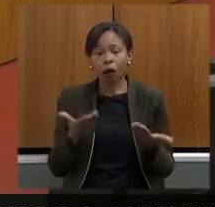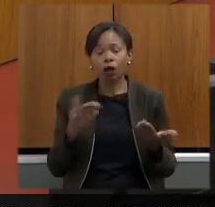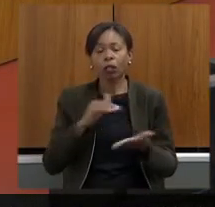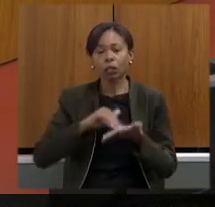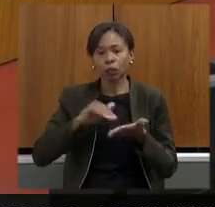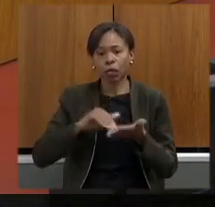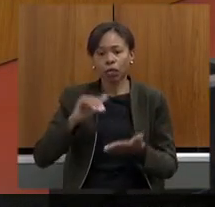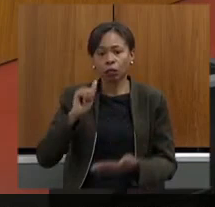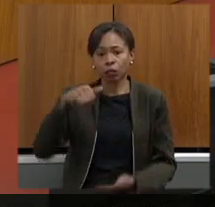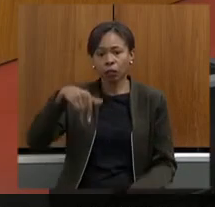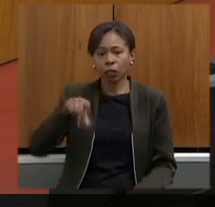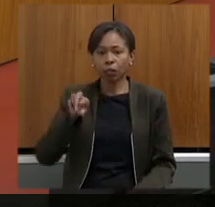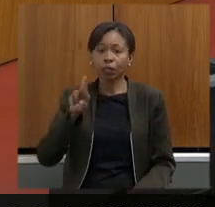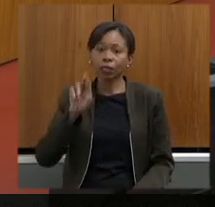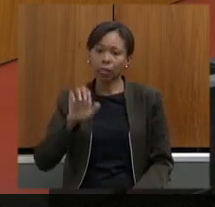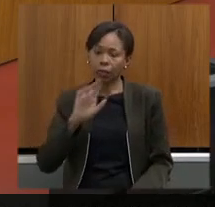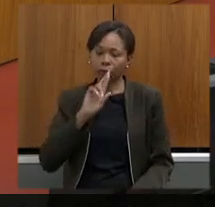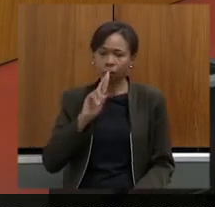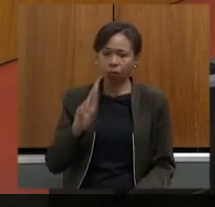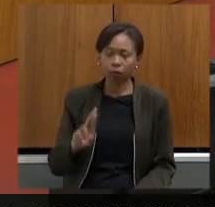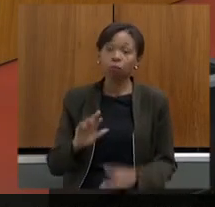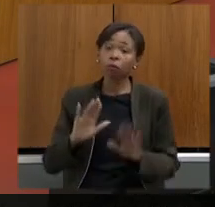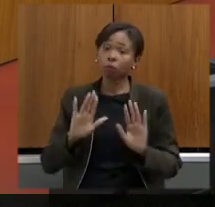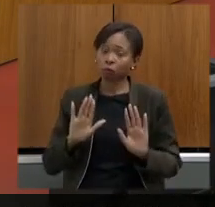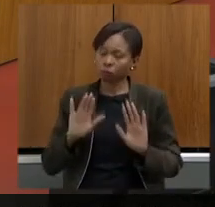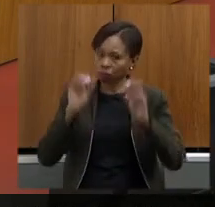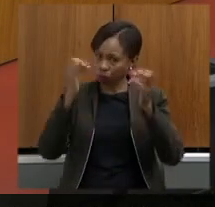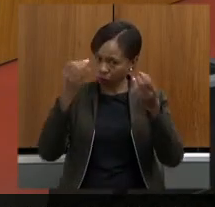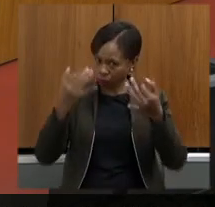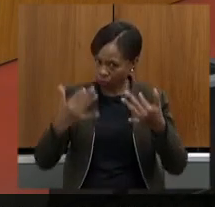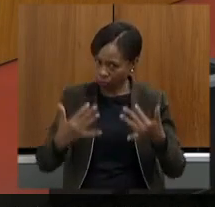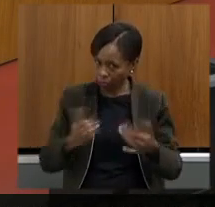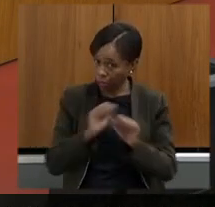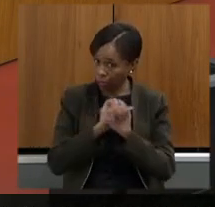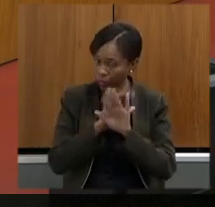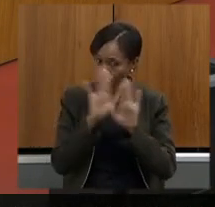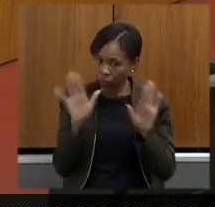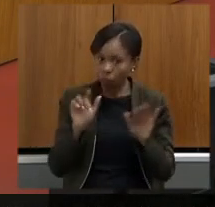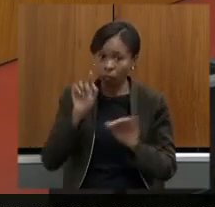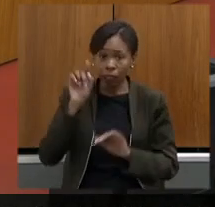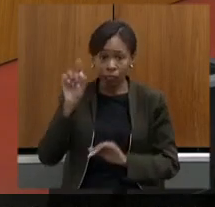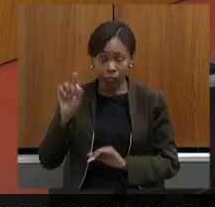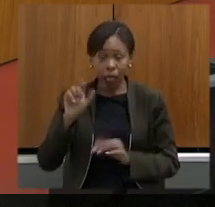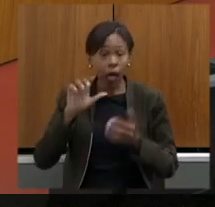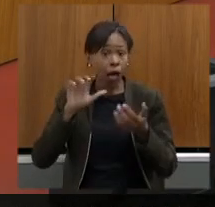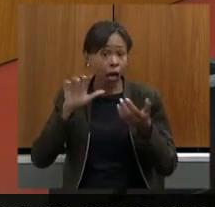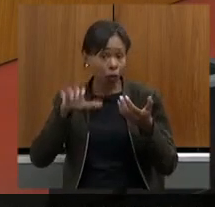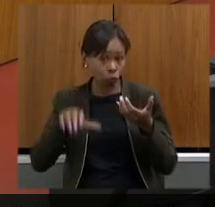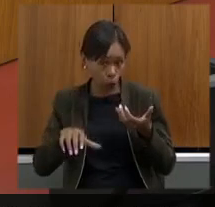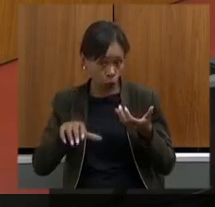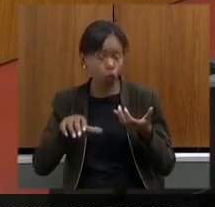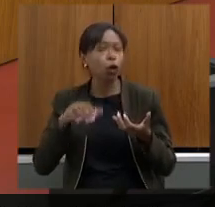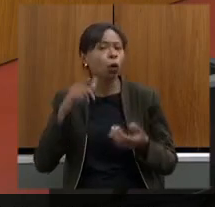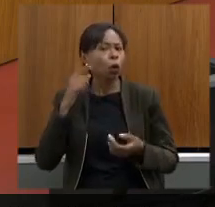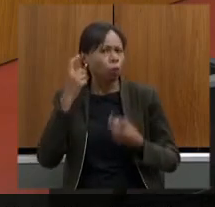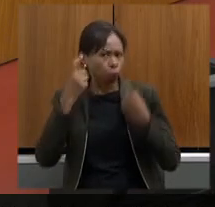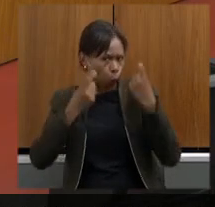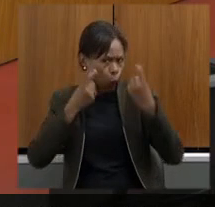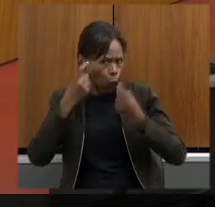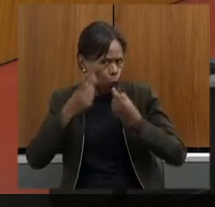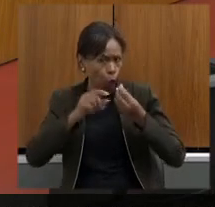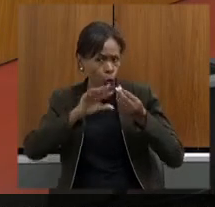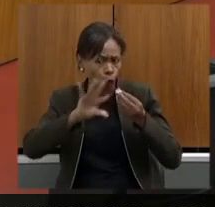Deputado André Quintão em que só para deixar claro que o à Câmara dos Deputados o congresso e preocupou com o ressarcimento